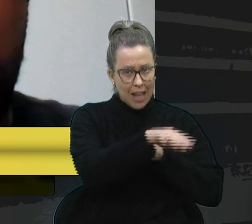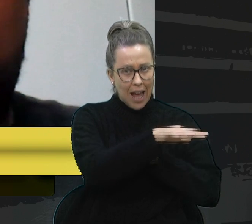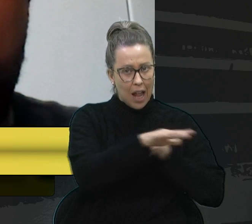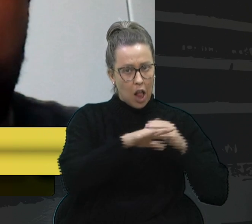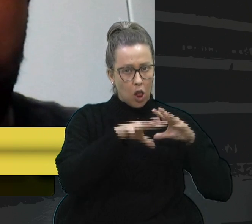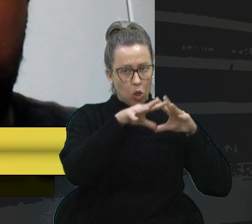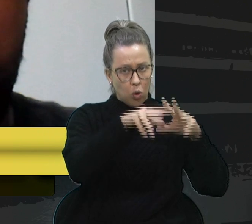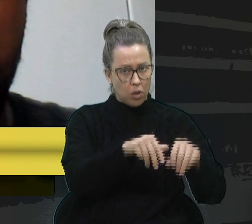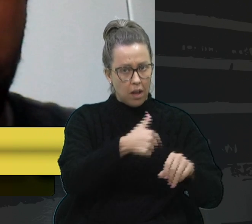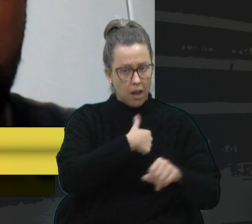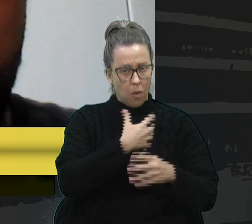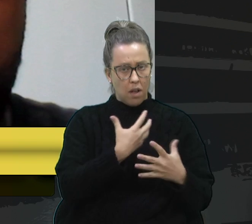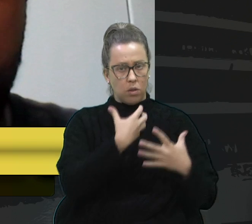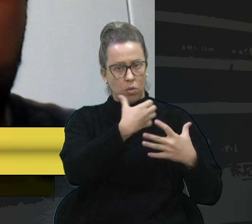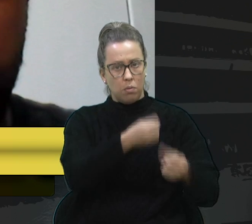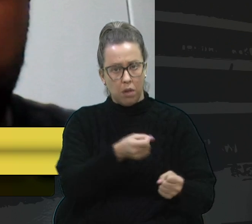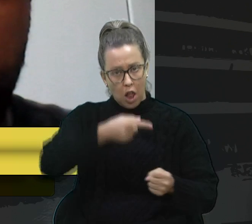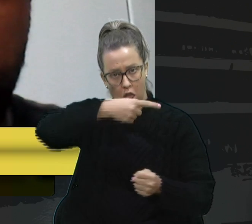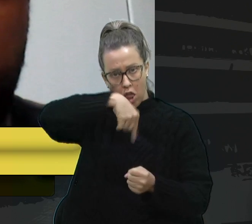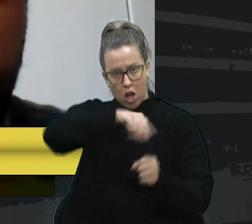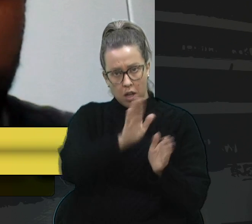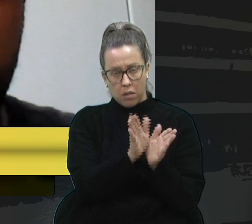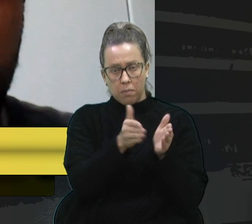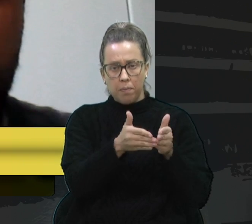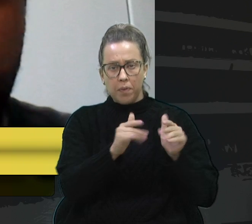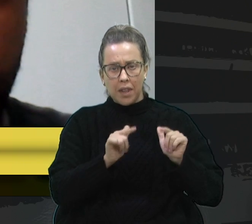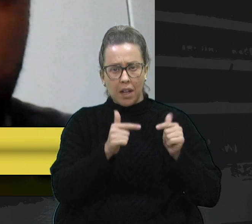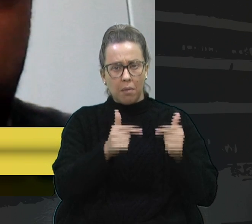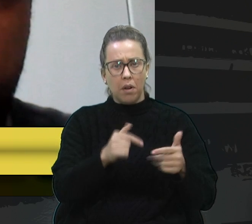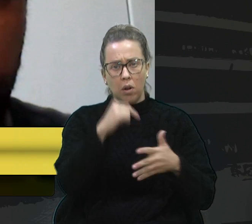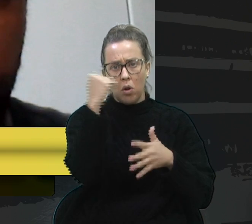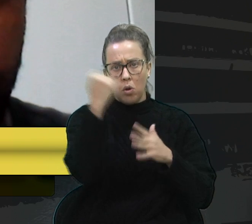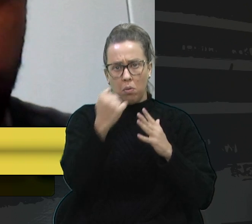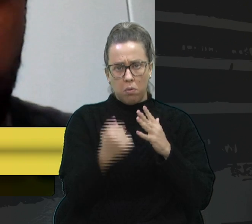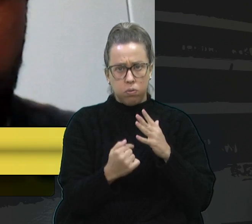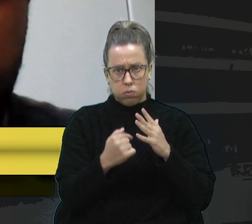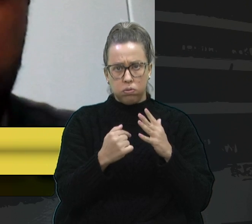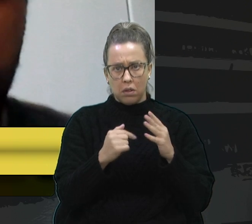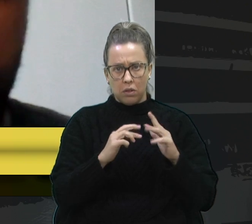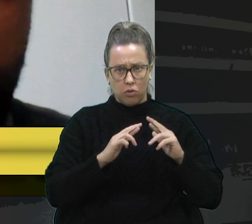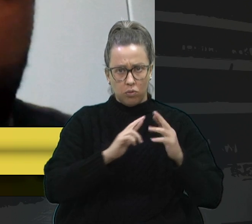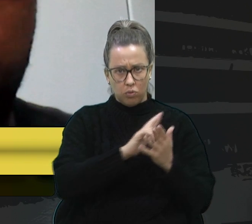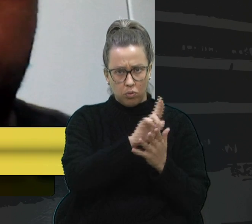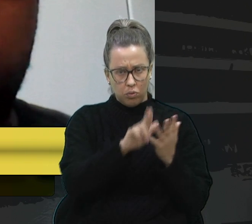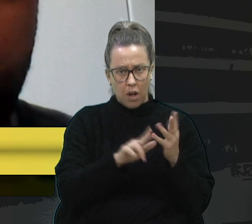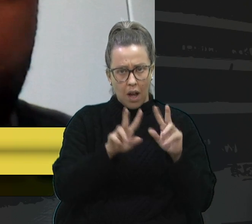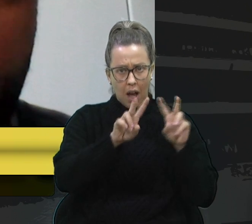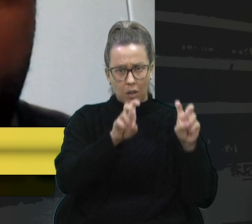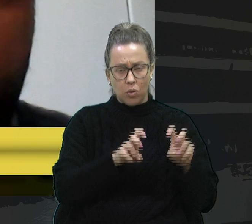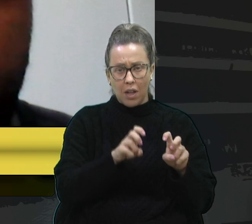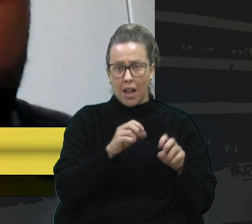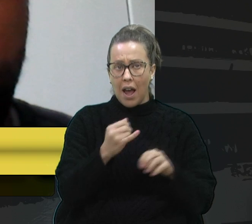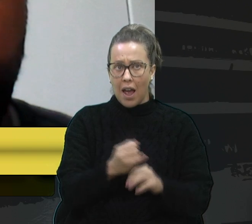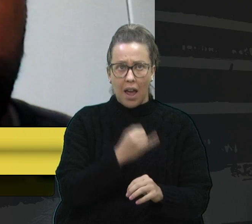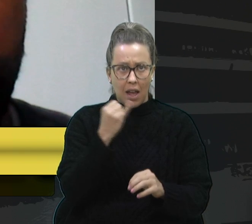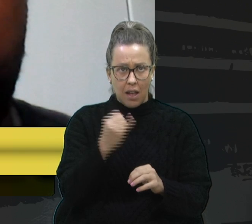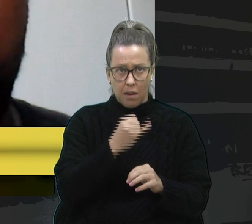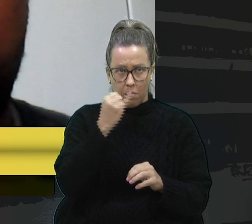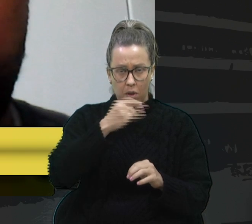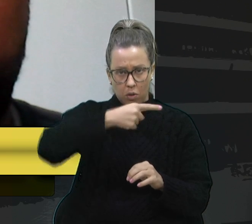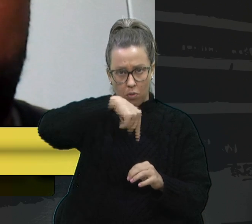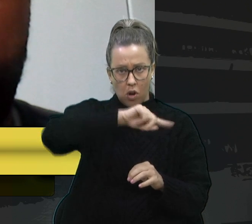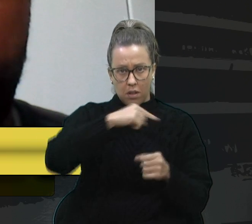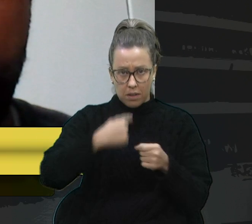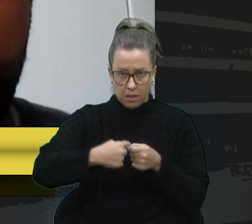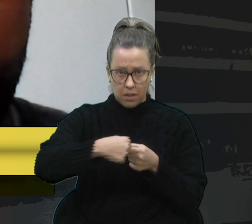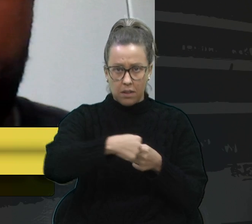e nós, enquanto comissão, temos tratado de vários temas, né, que são muito importantes para o nosso